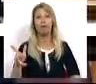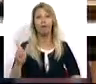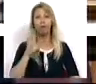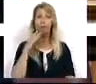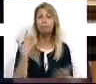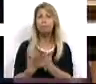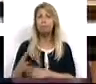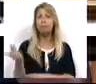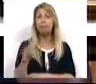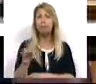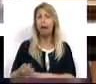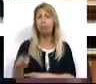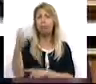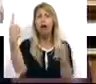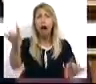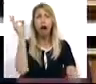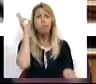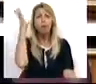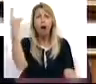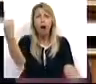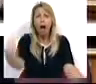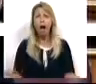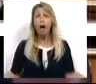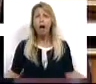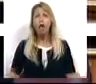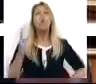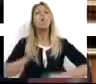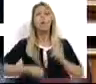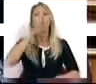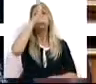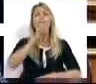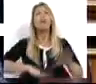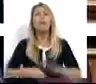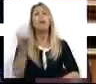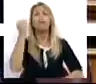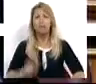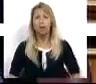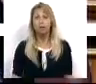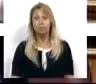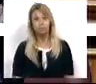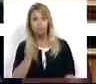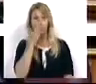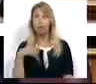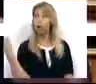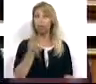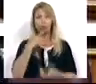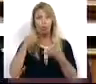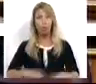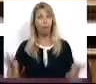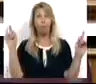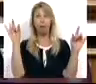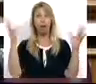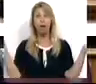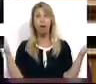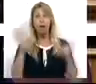de ilegalidade? O que é que o Governo anda a fazer? É que parece que andamos aqui todos a brincar. Parece que, de repente,